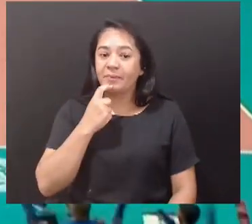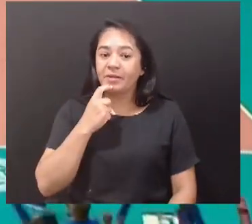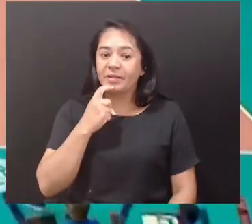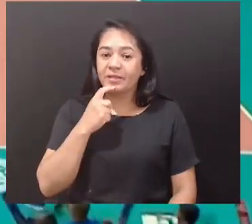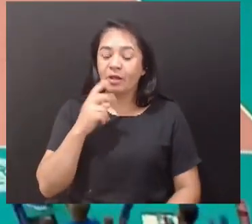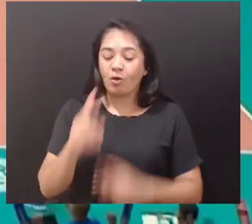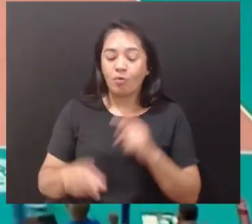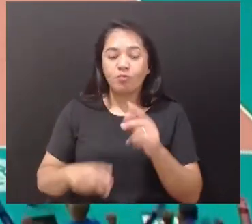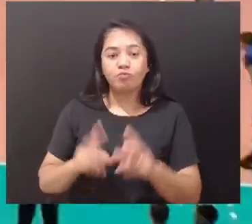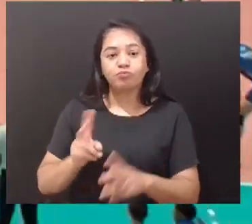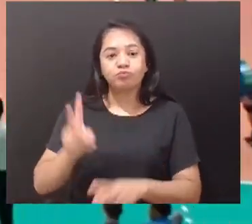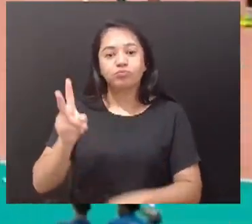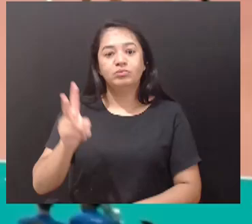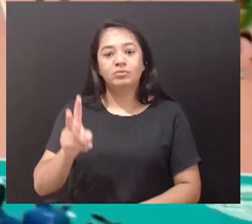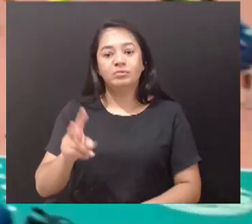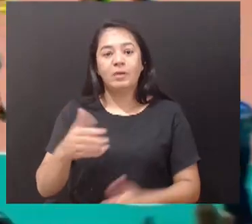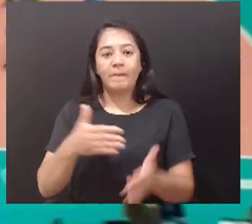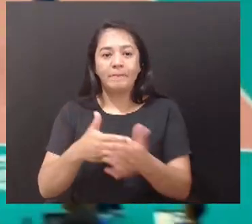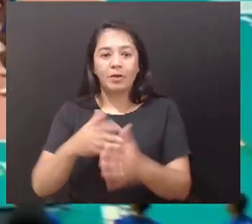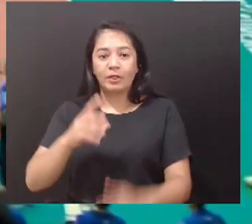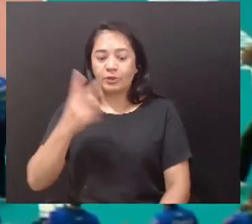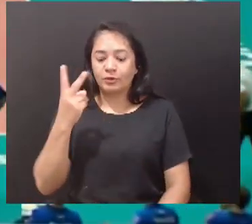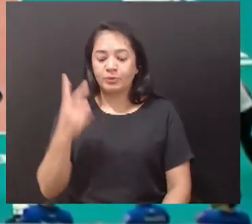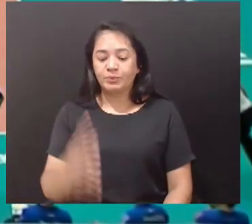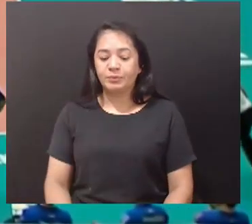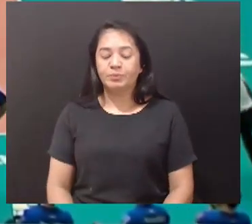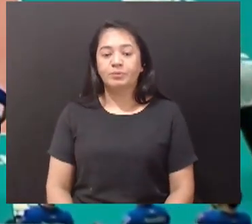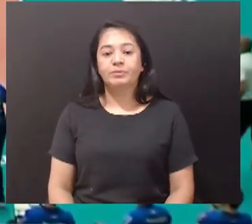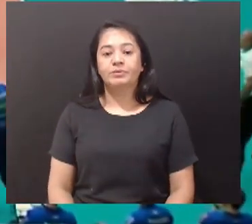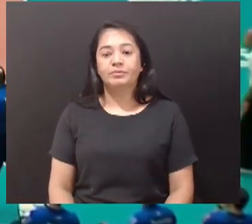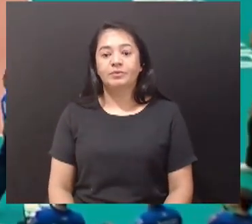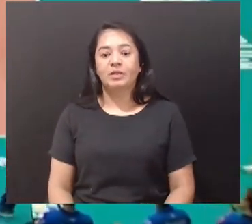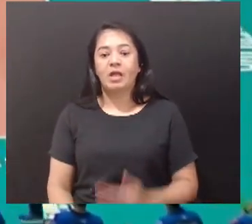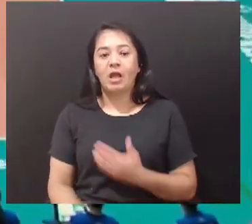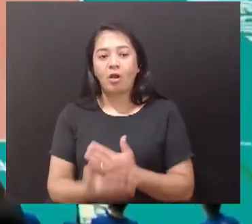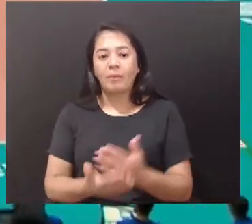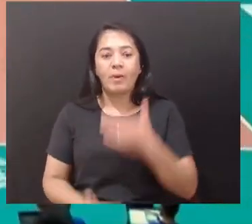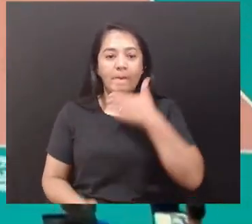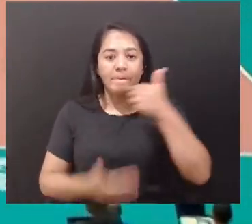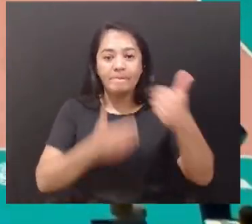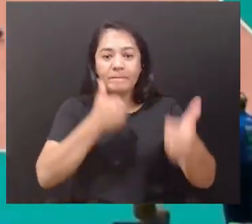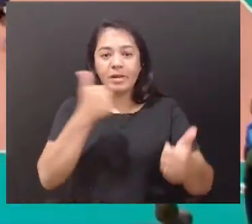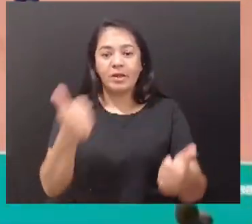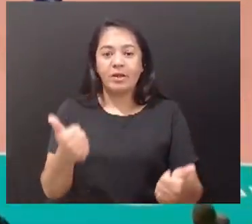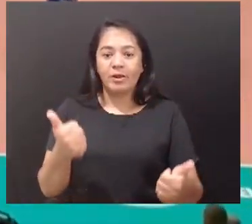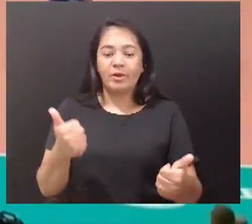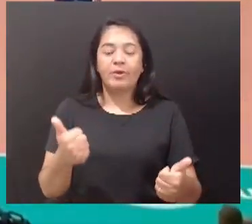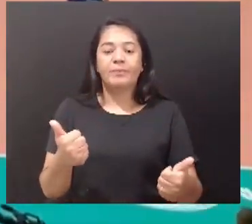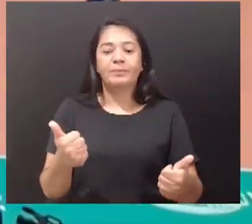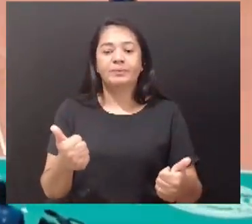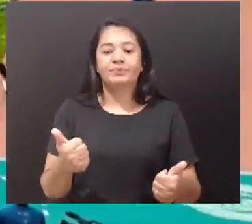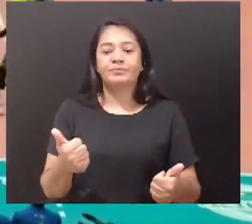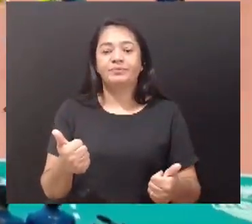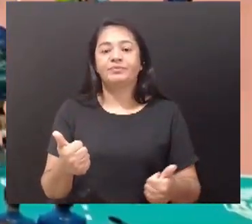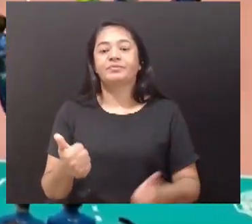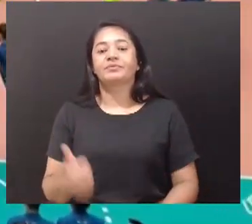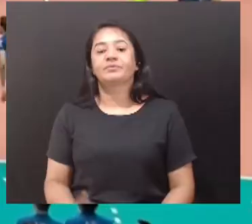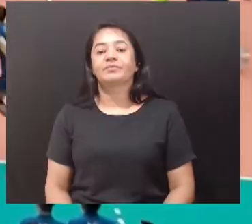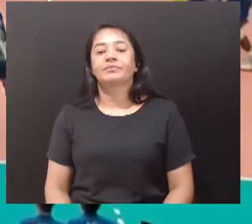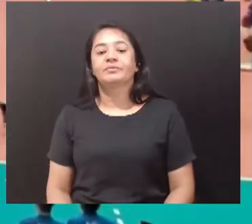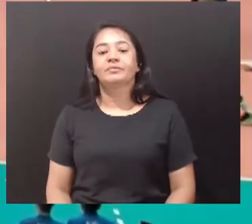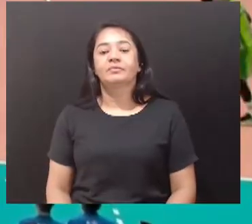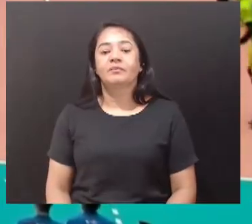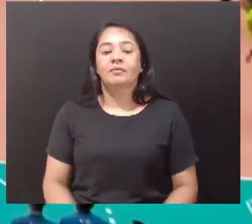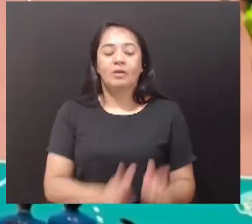2 bloqueios de Pinta. A vantagem começou a crescer com uma boa passagem de Maurício Borges no saque. Guarulhos, porém,